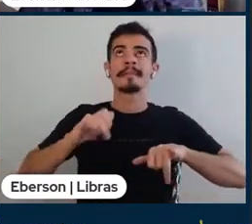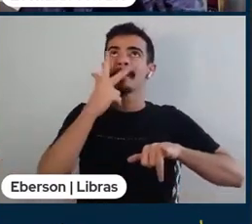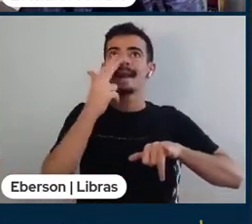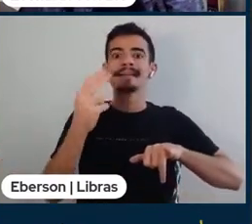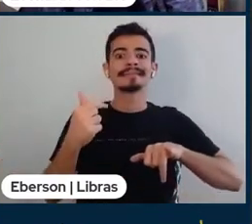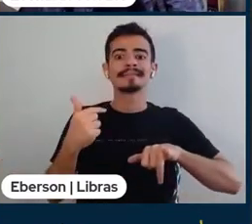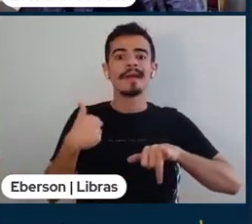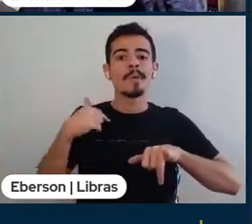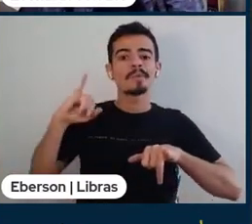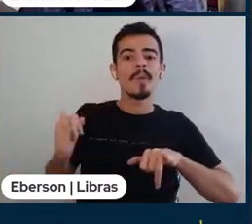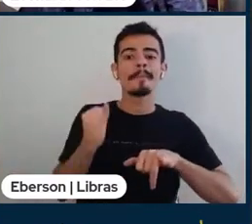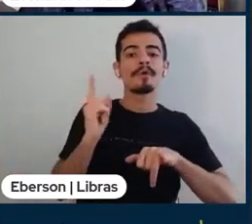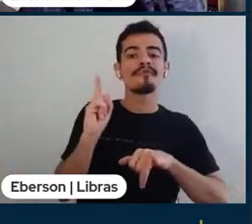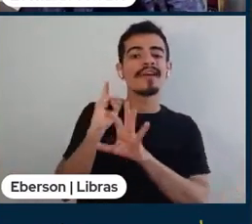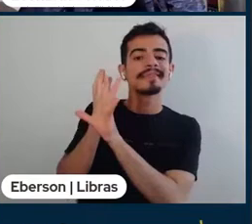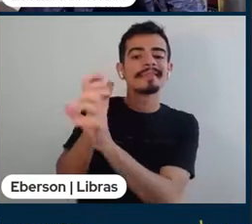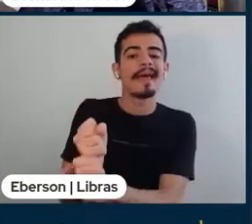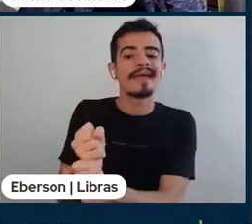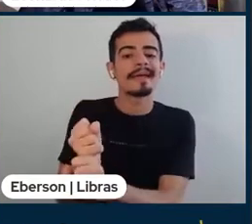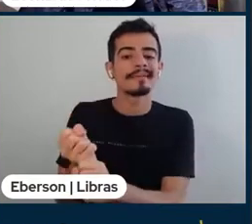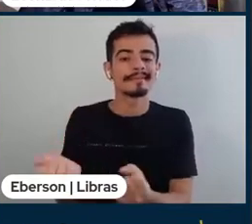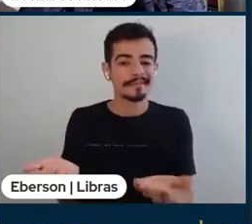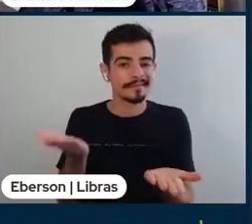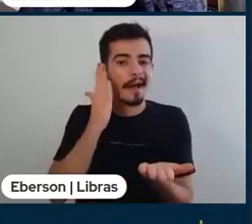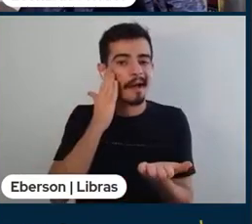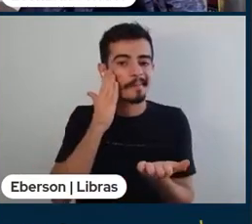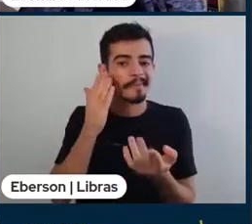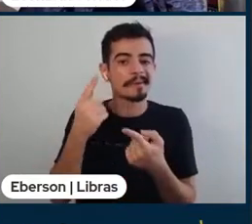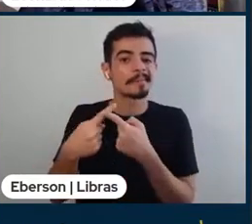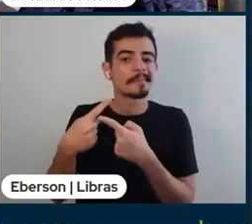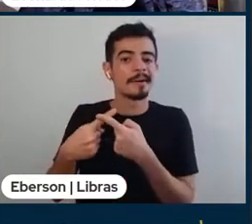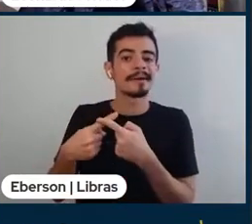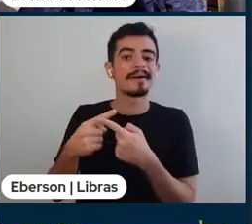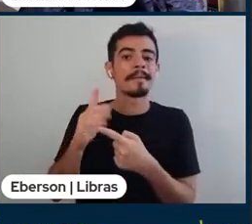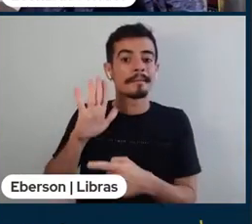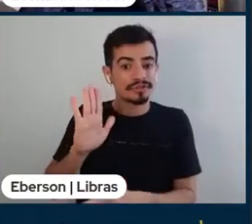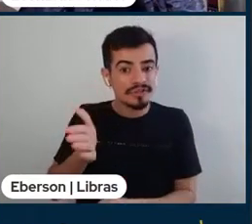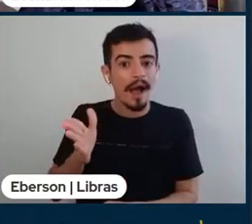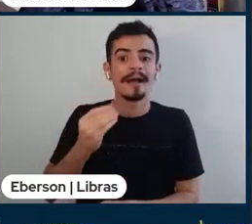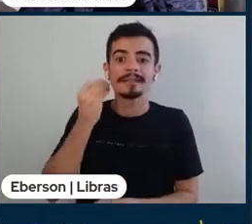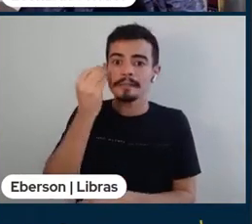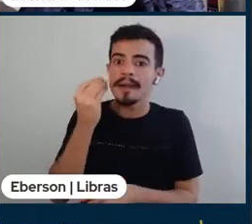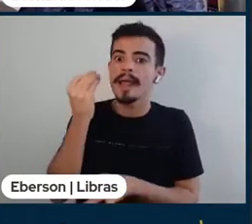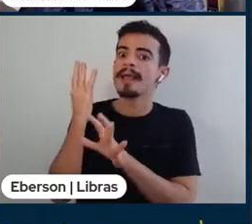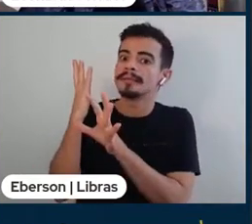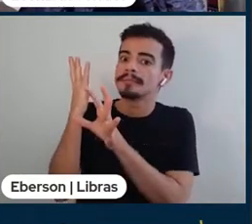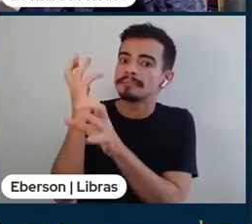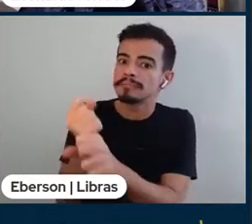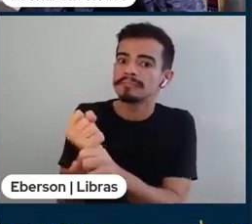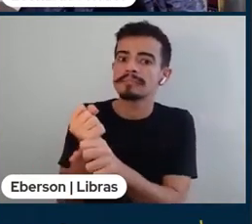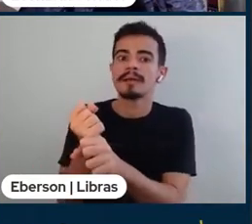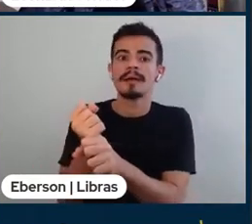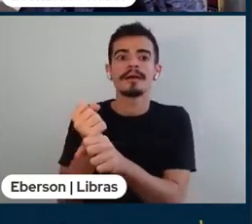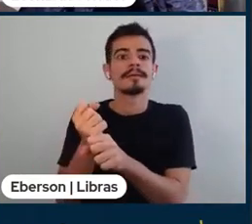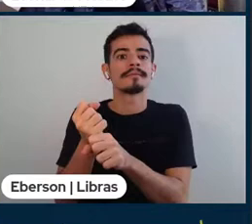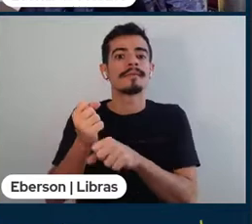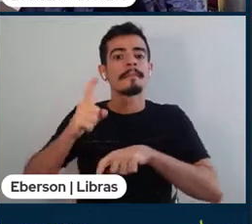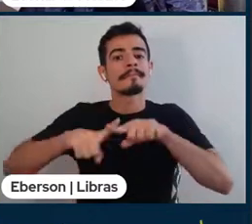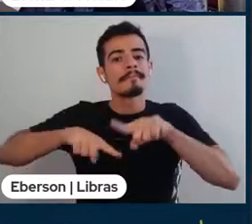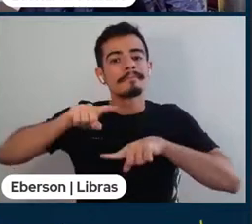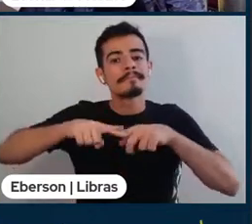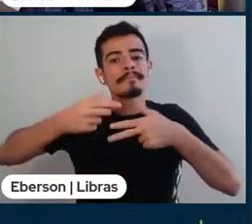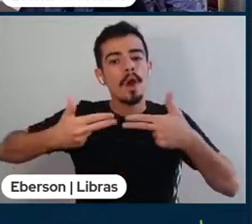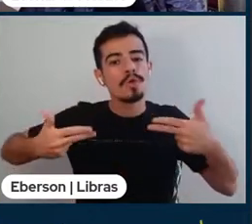que não ia fazer tanto peso assim. Para uma carreira em produto, toda a minha experiência